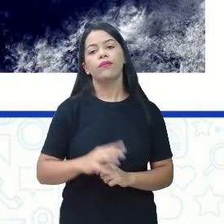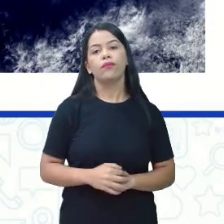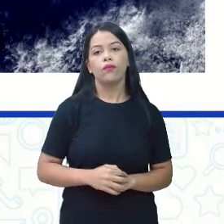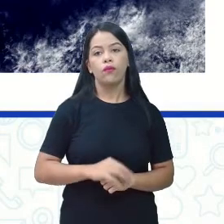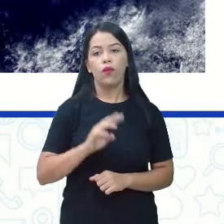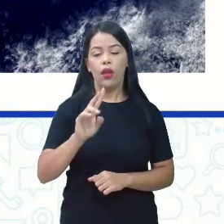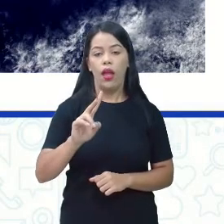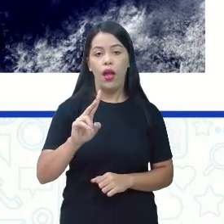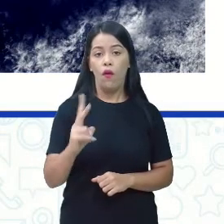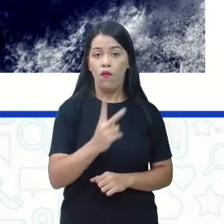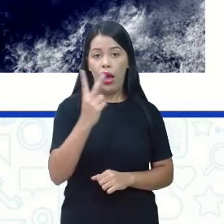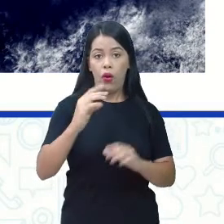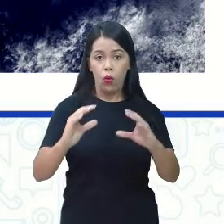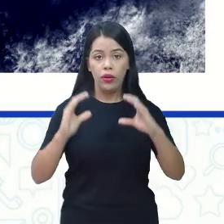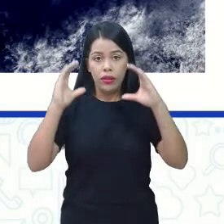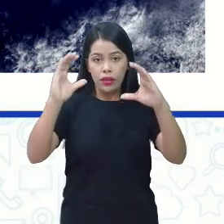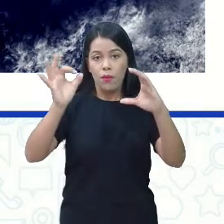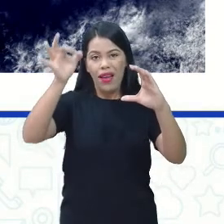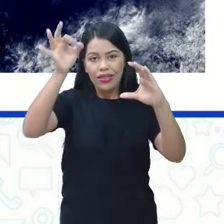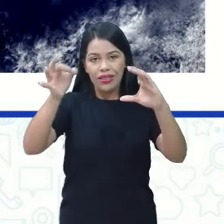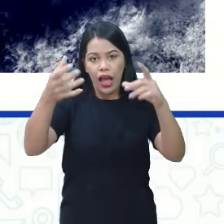coloquei aproximado